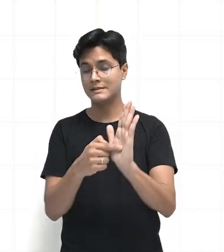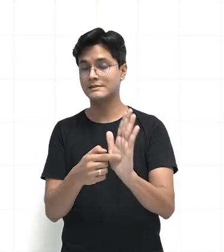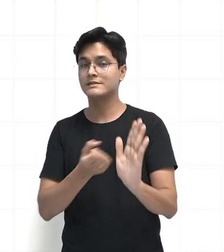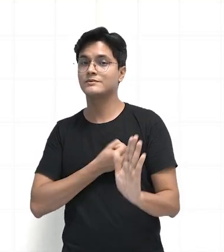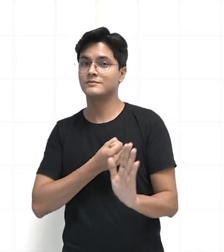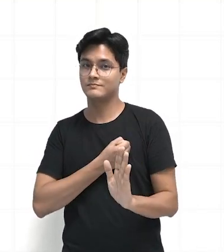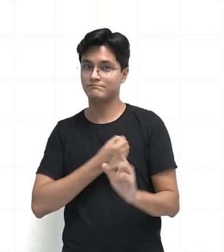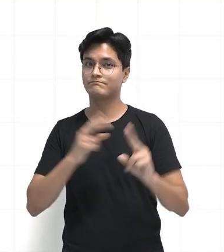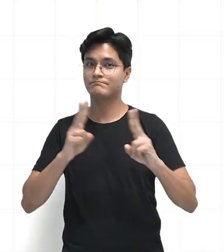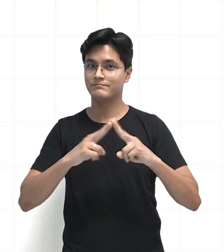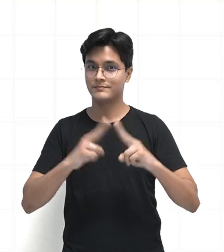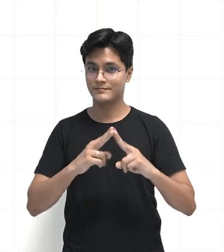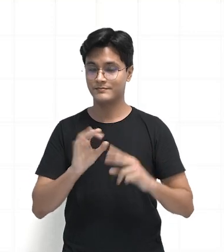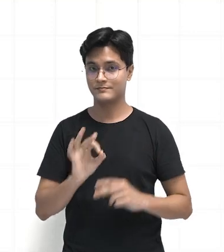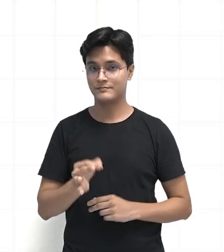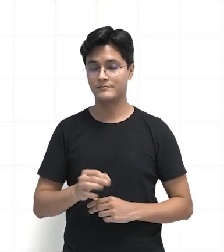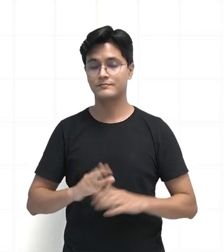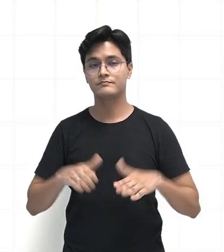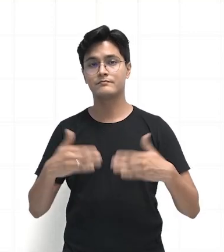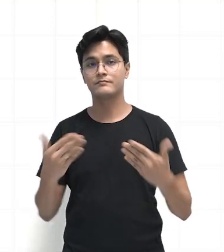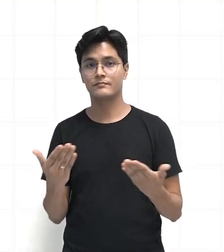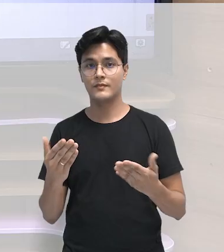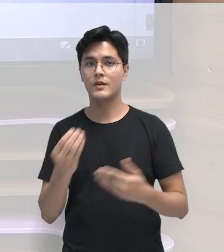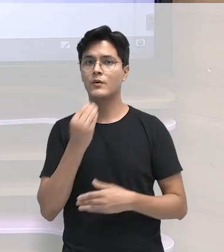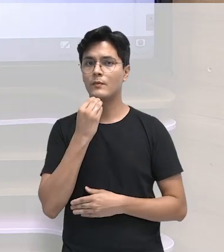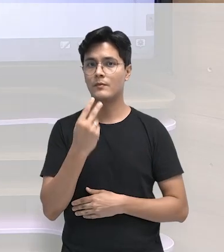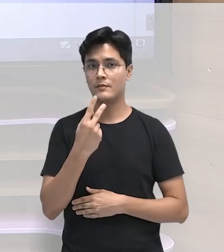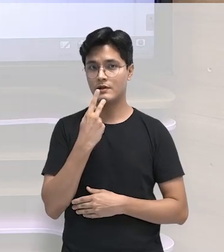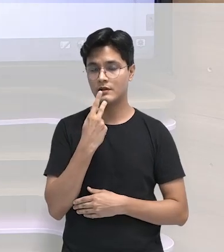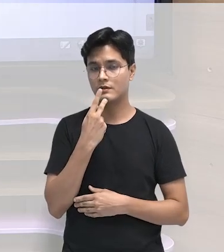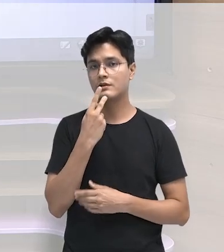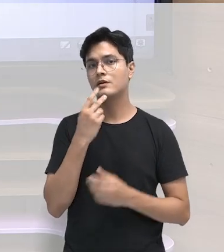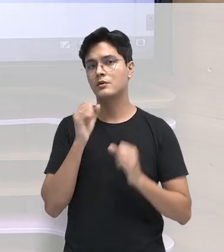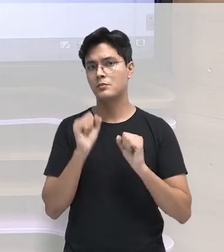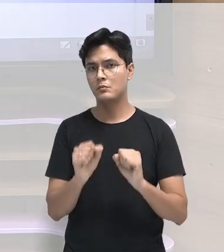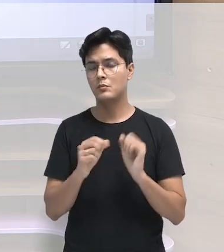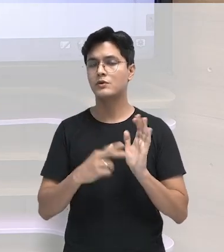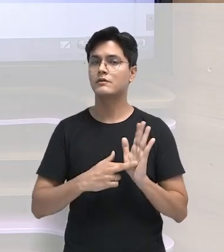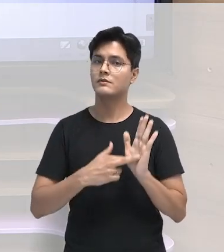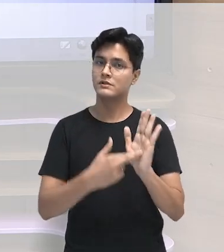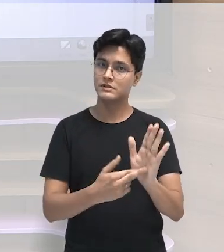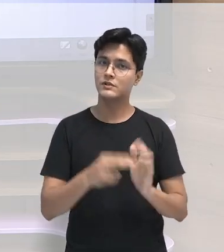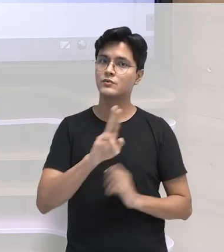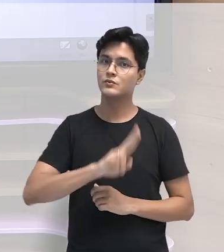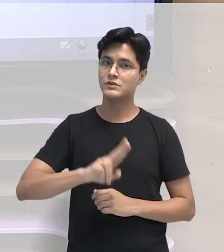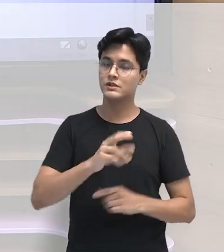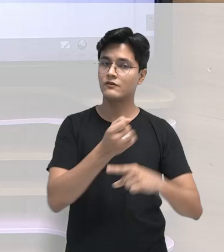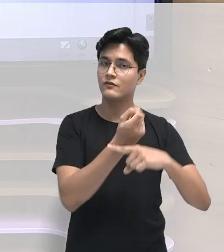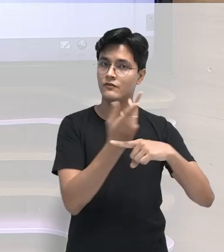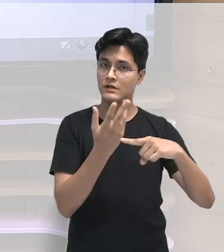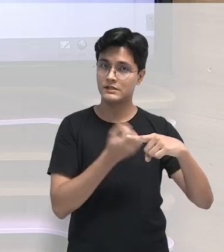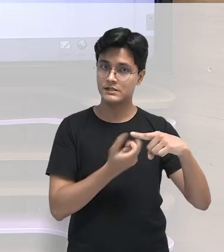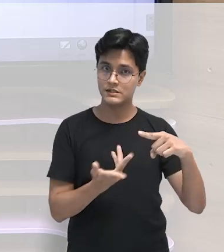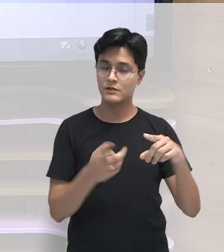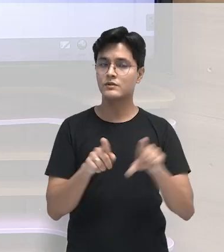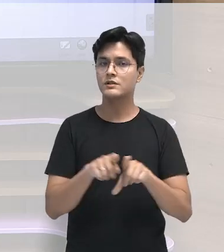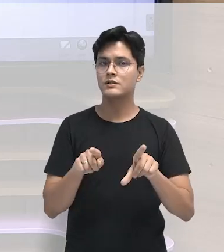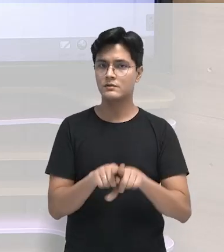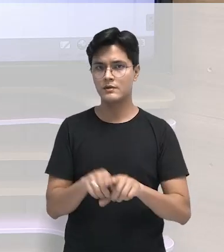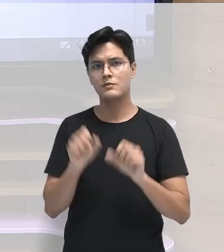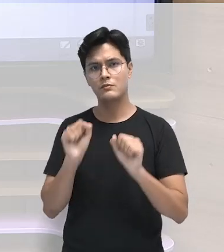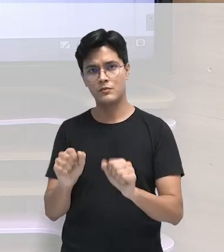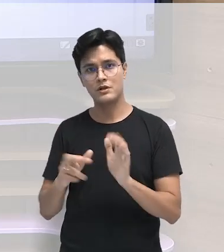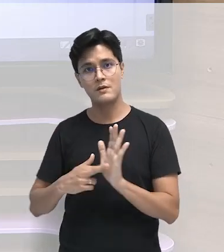certo? Então, olha lá, a probabilidade, ela pode ser representada por meio de fração e ela também pode